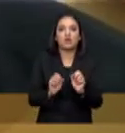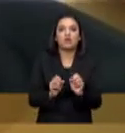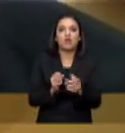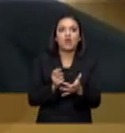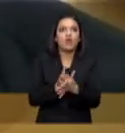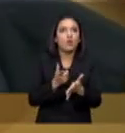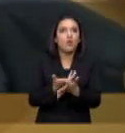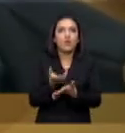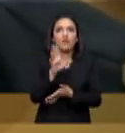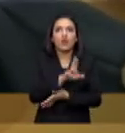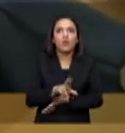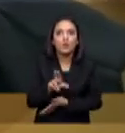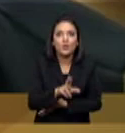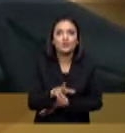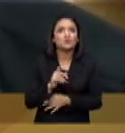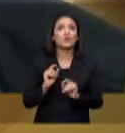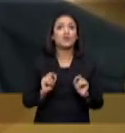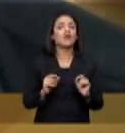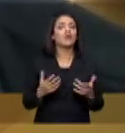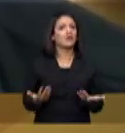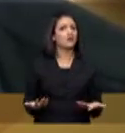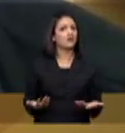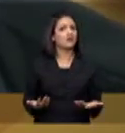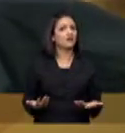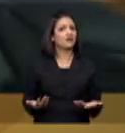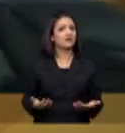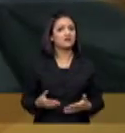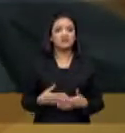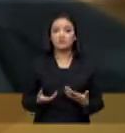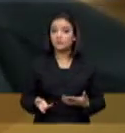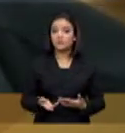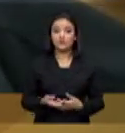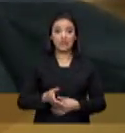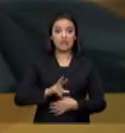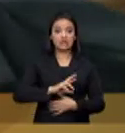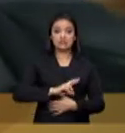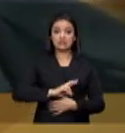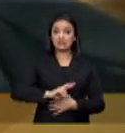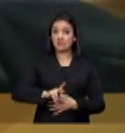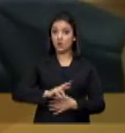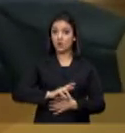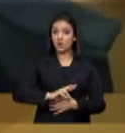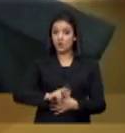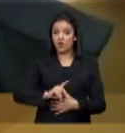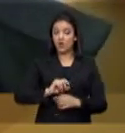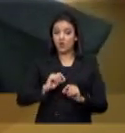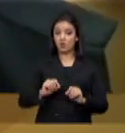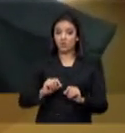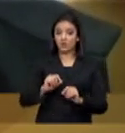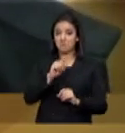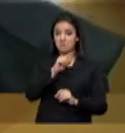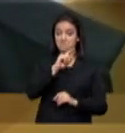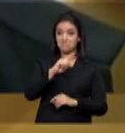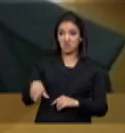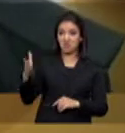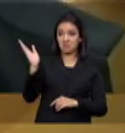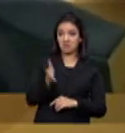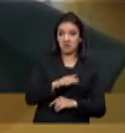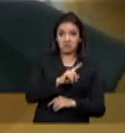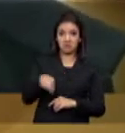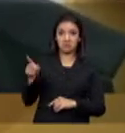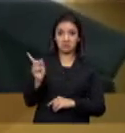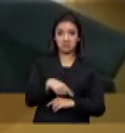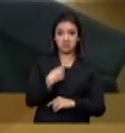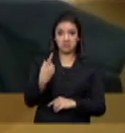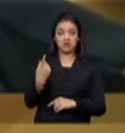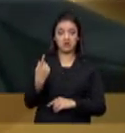quê? E aí, entenda-se, isso aqui não é um banimento de qualquer propaganda comercial em escolas